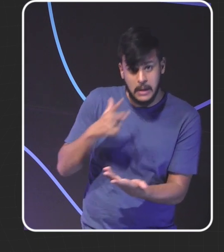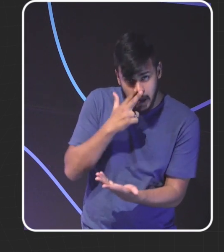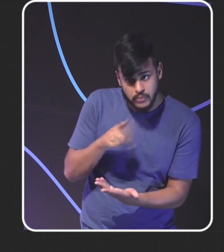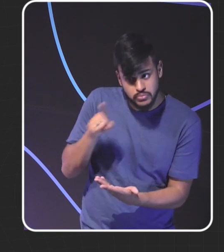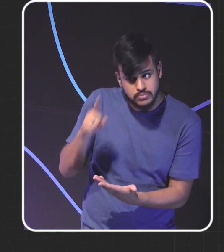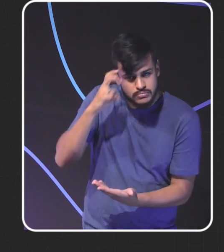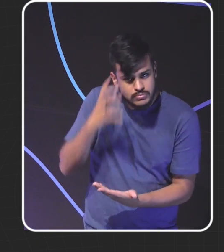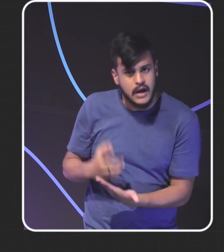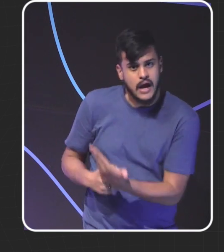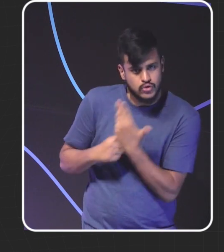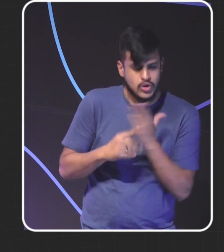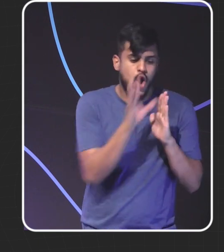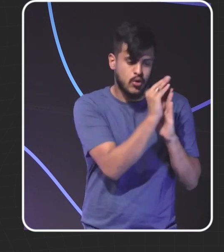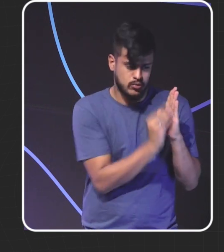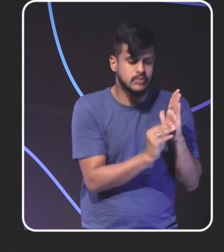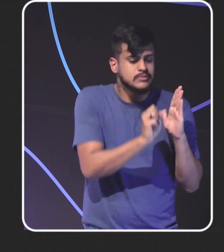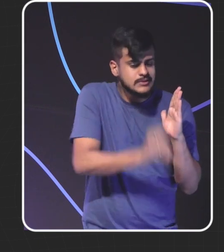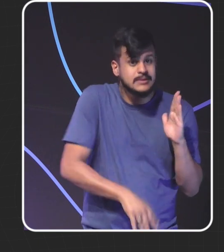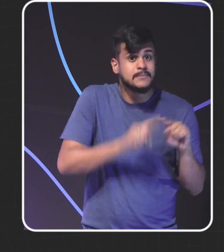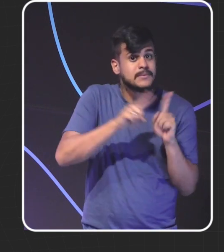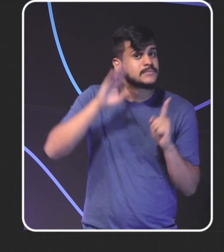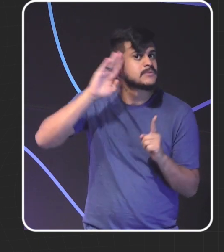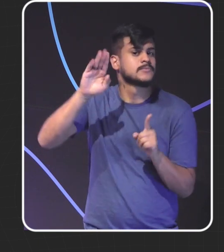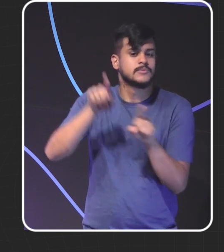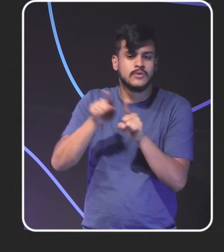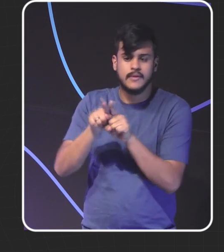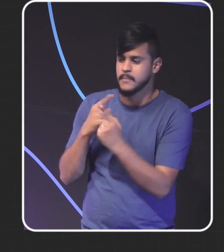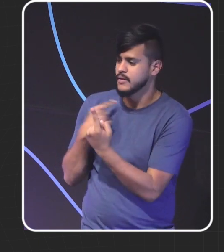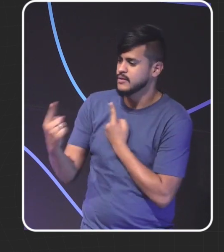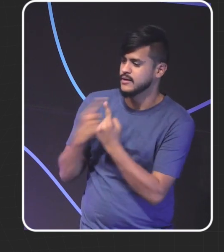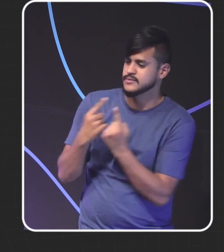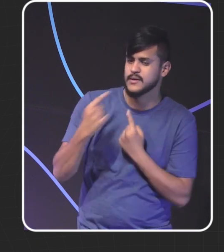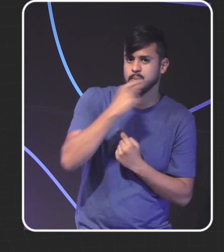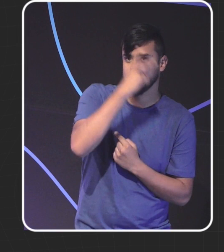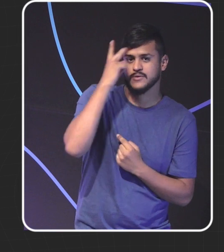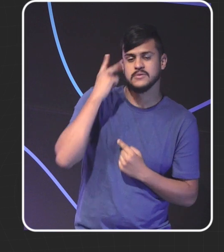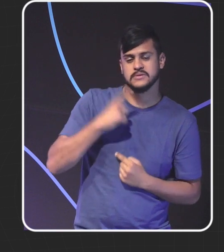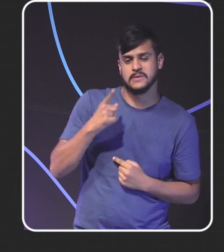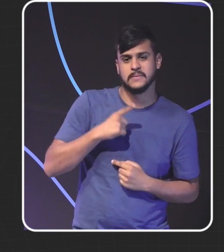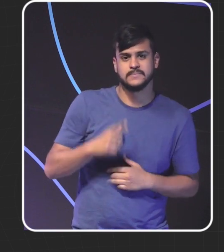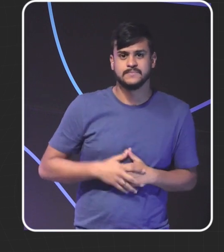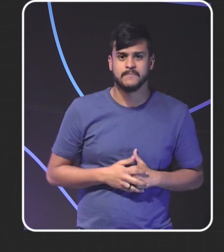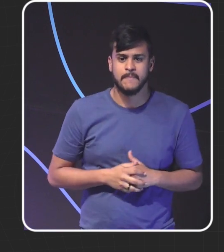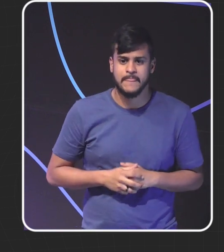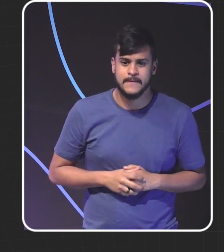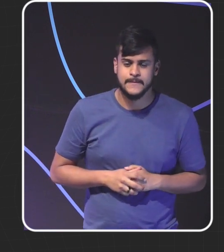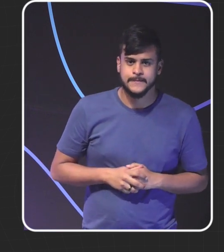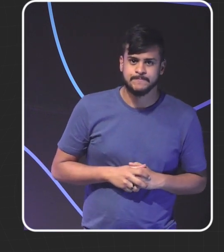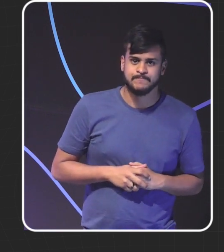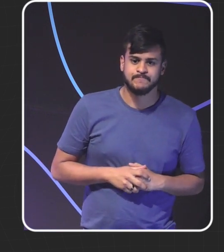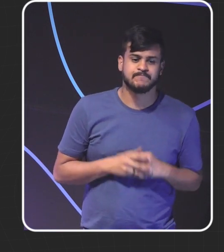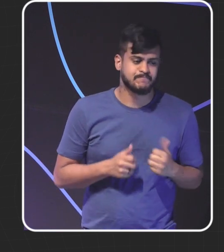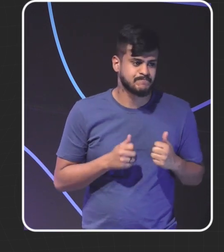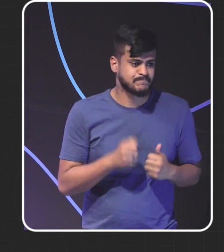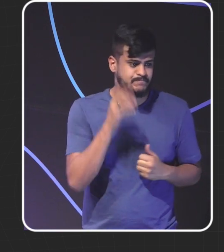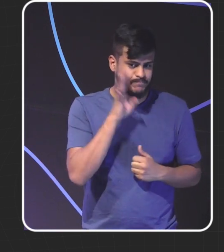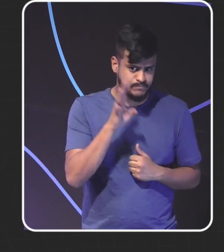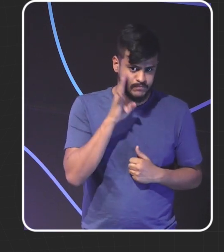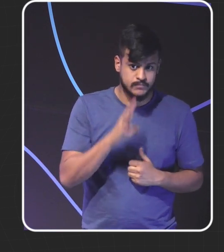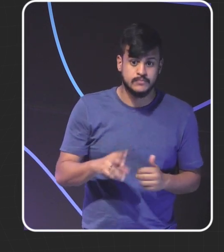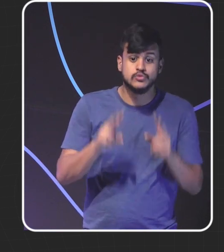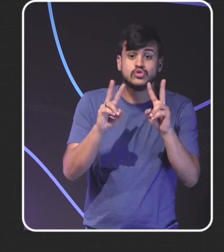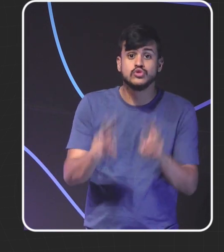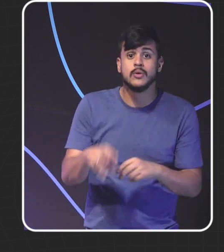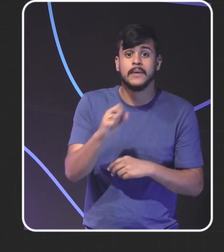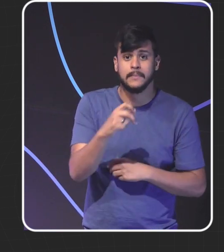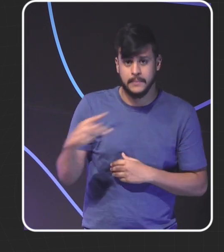nessa questão do conteúdo, mas também no processo de interação, né? Ah, legal. E com relação a